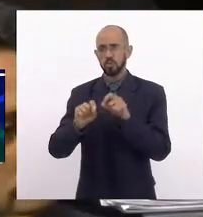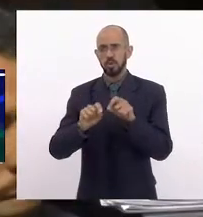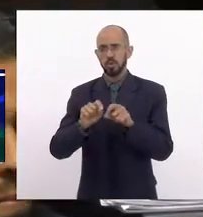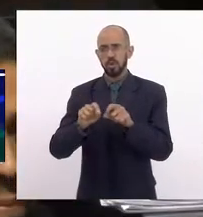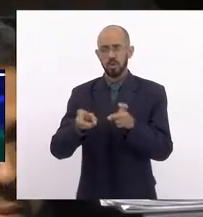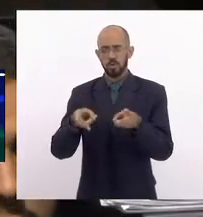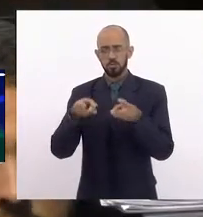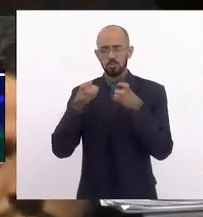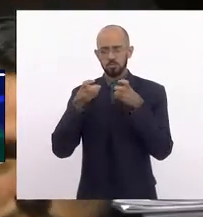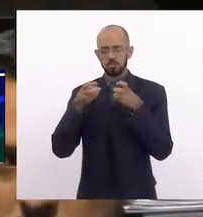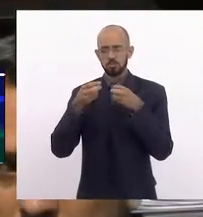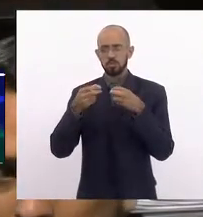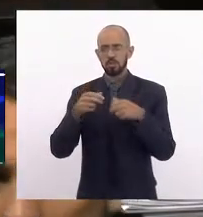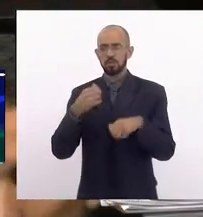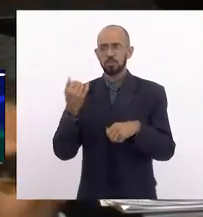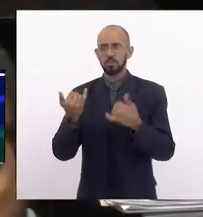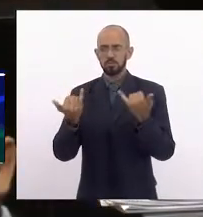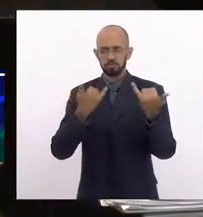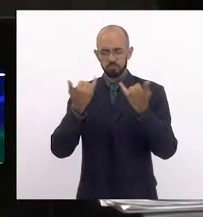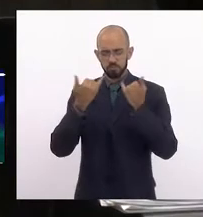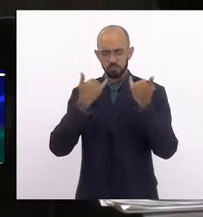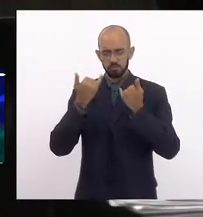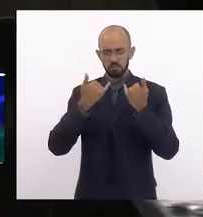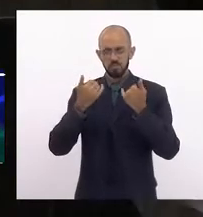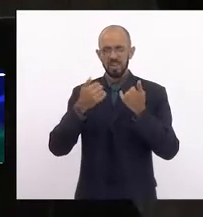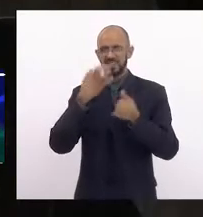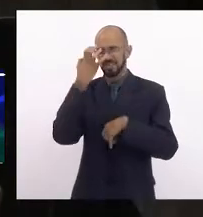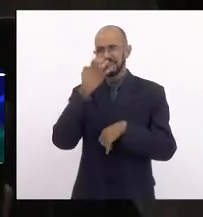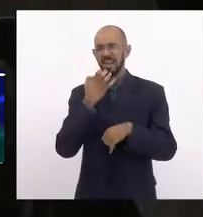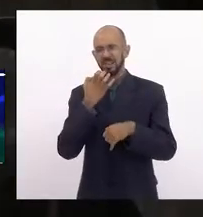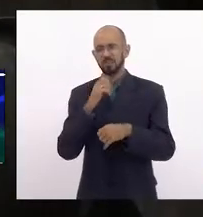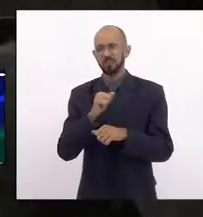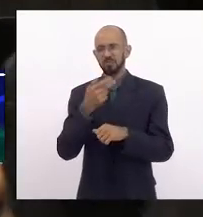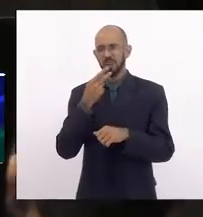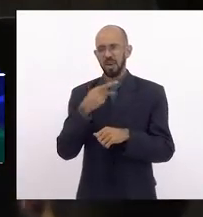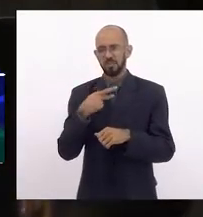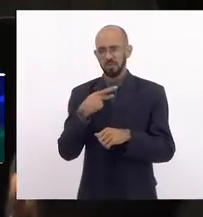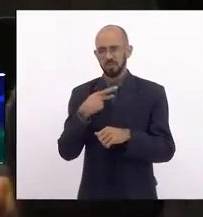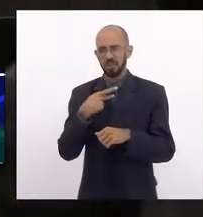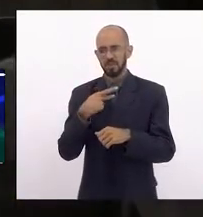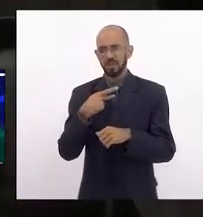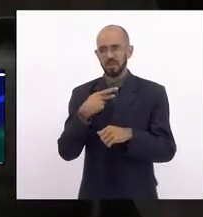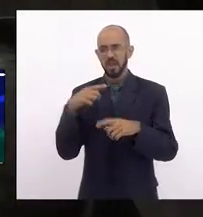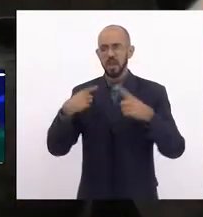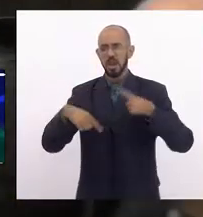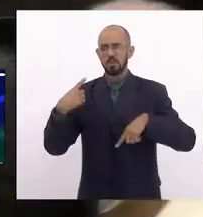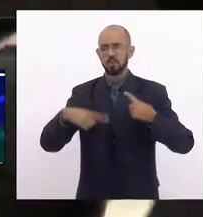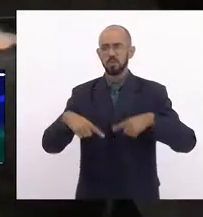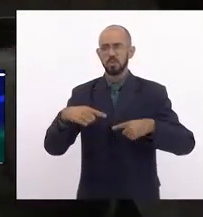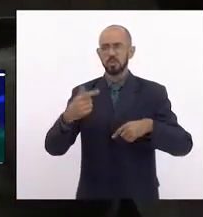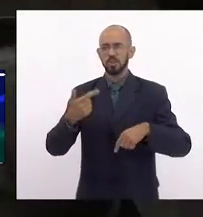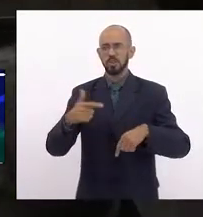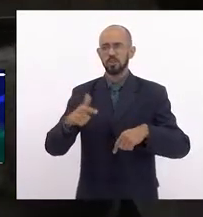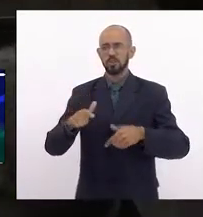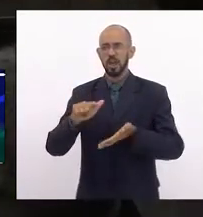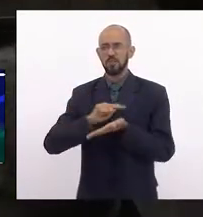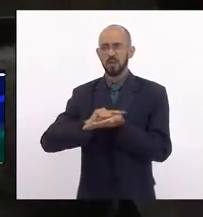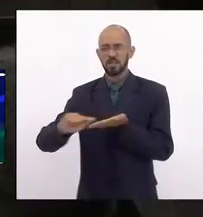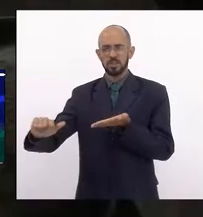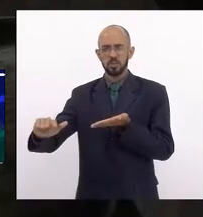muito séria já me falaram assim deputada e na política não existe vácuo